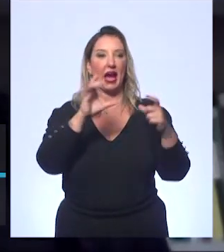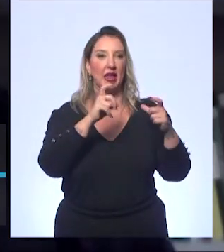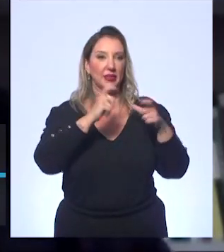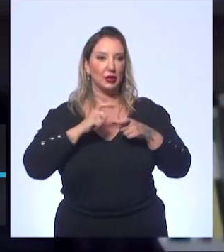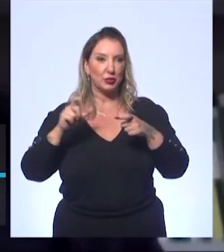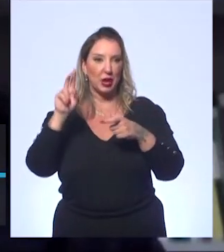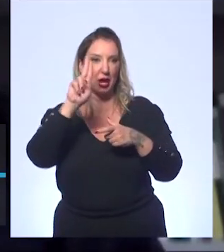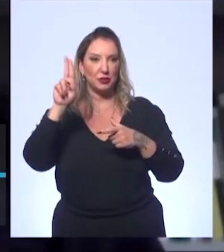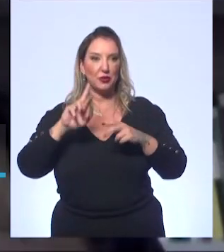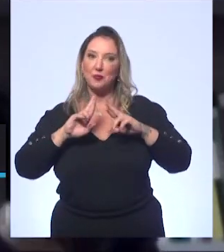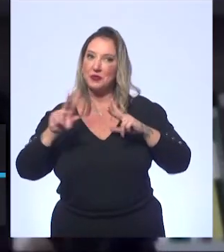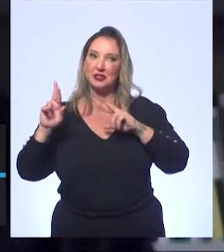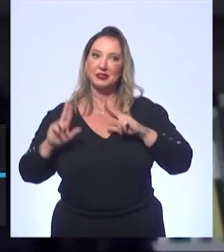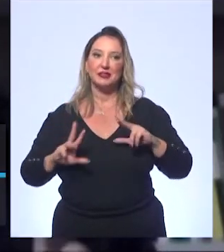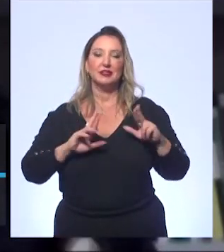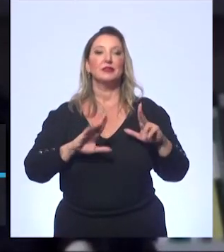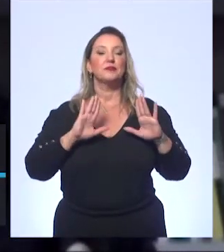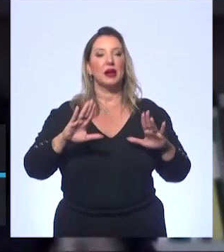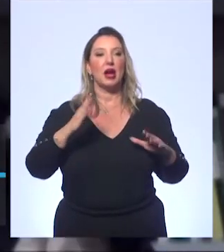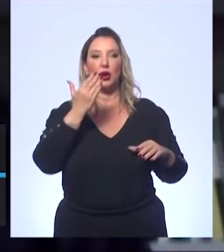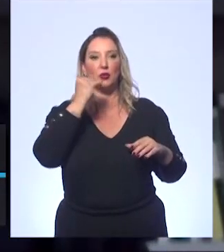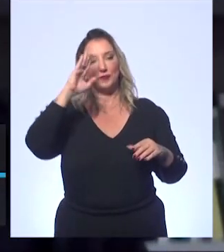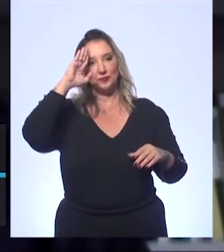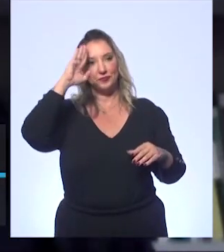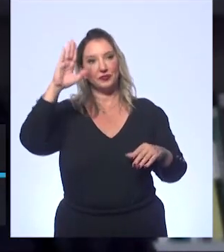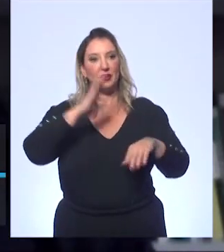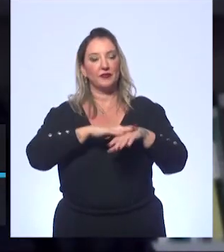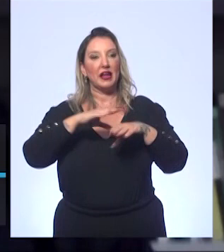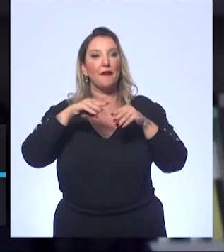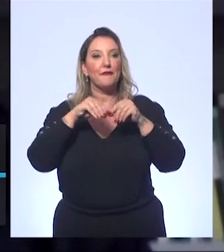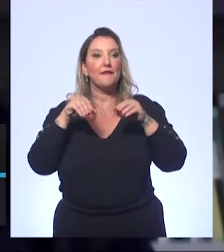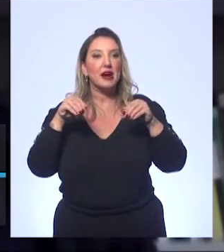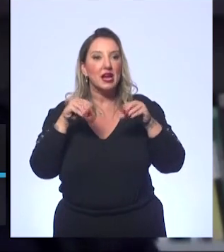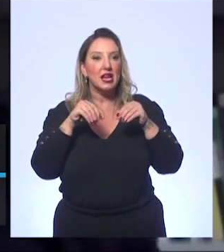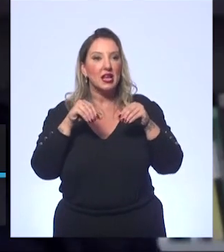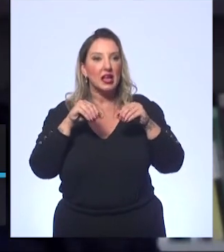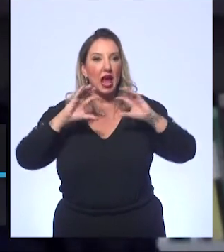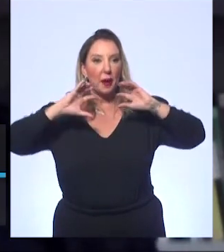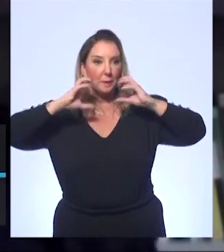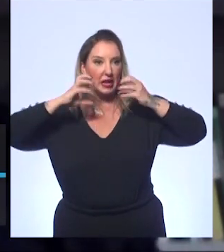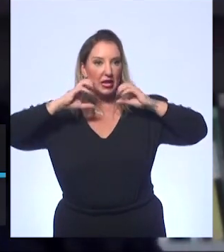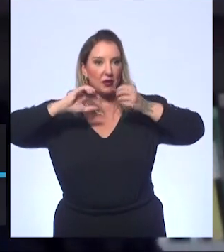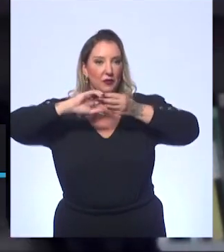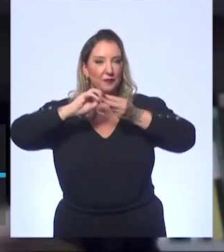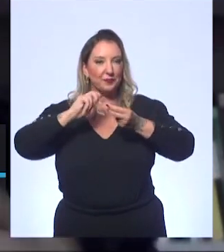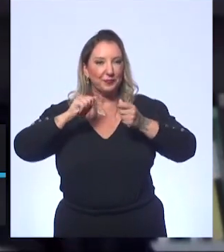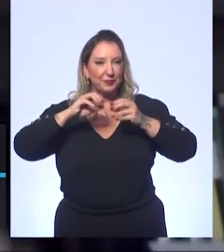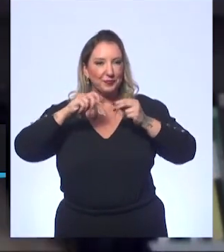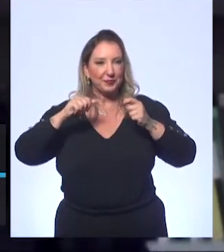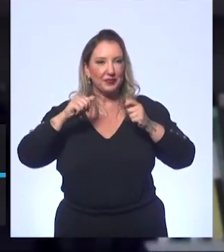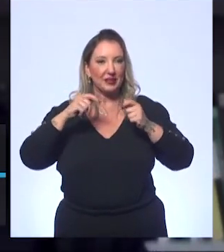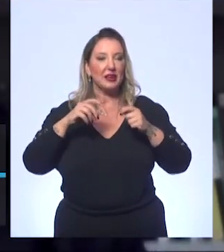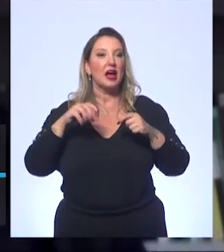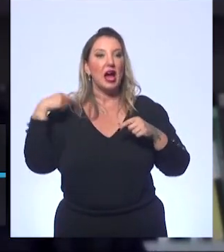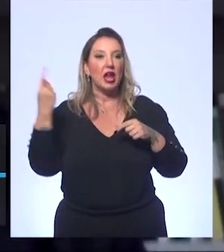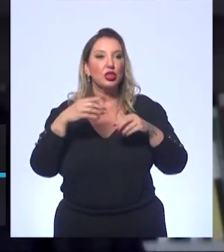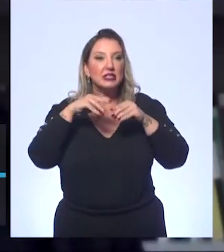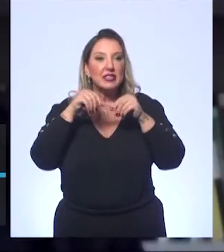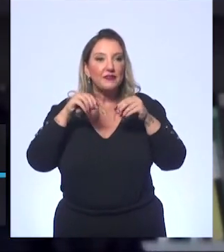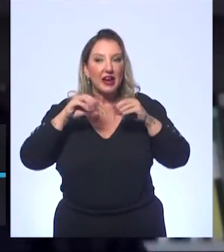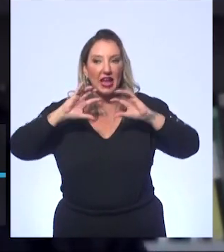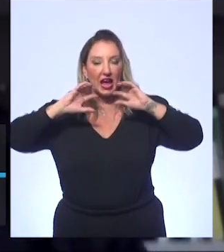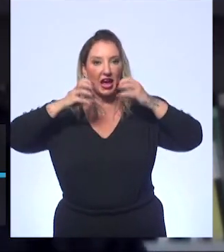certo? Mas a comida principal é essa, que é feita de farinha de milho. Só que a nossa farinha de milho,